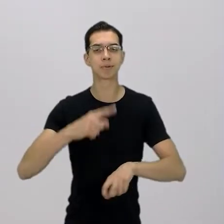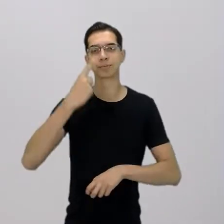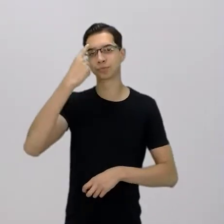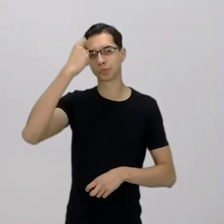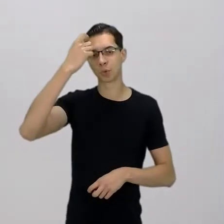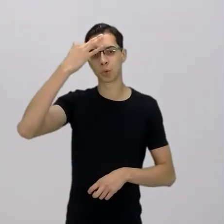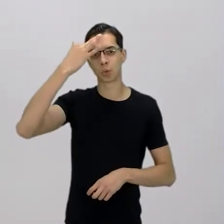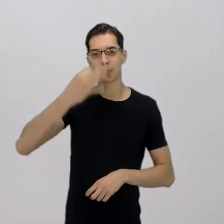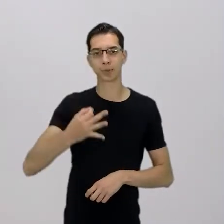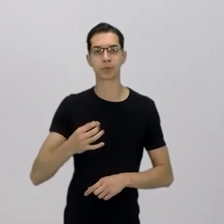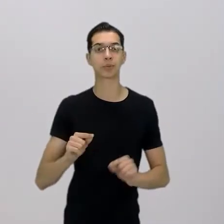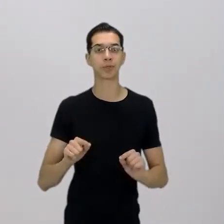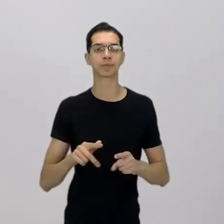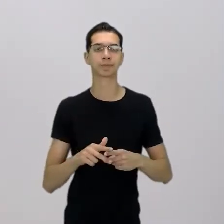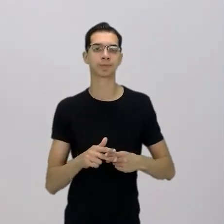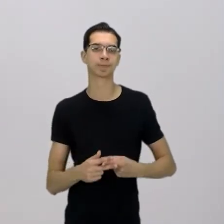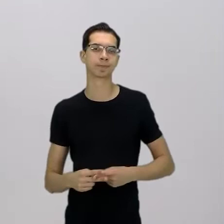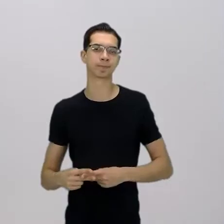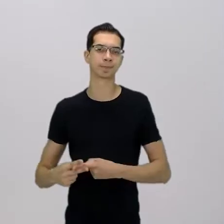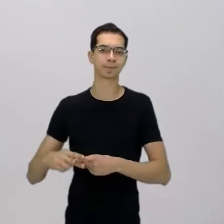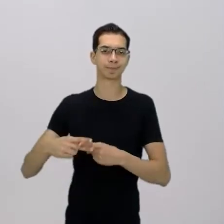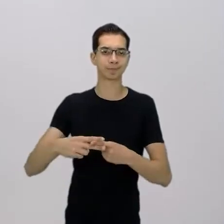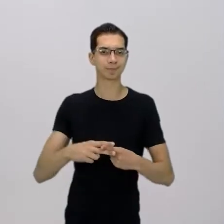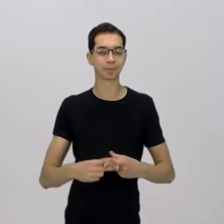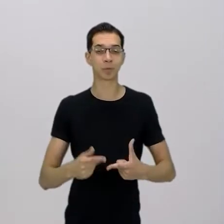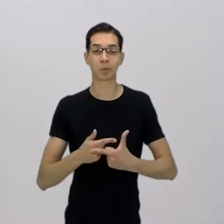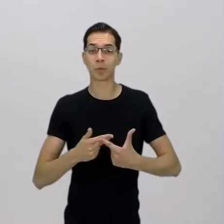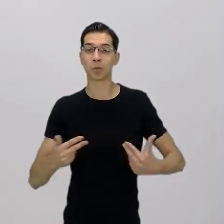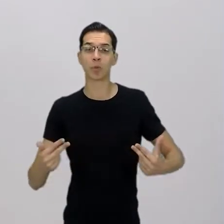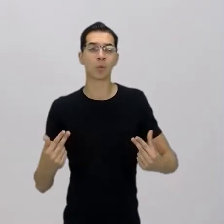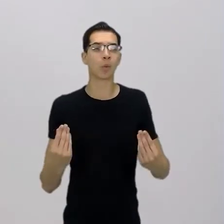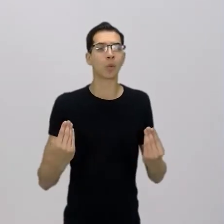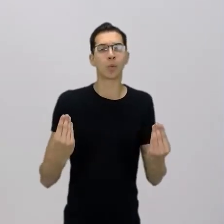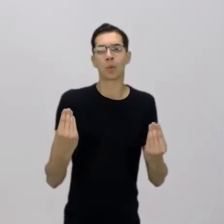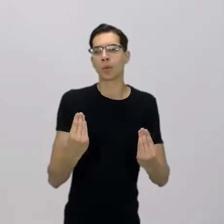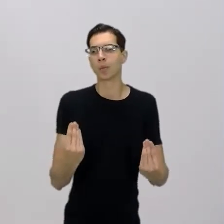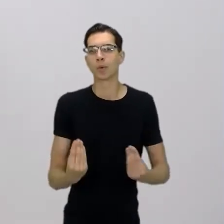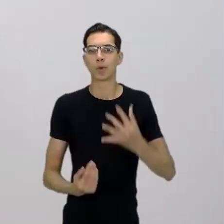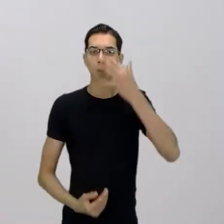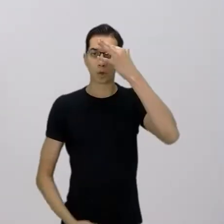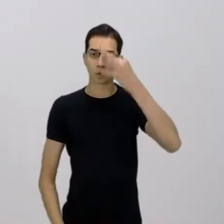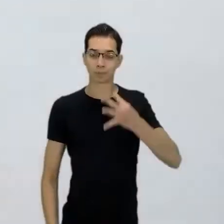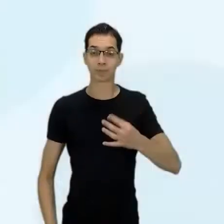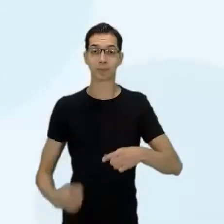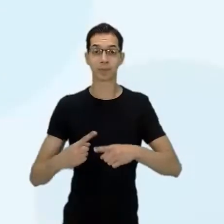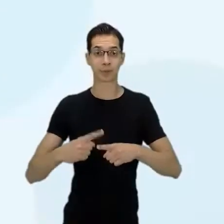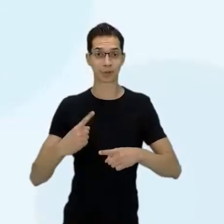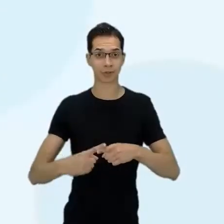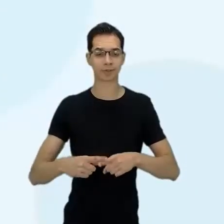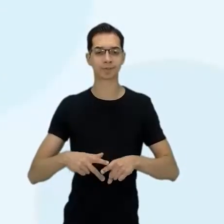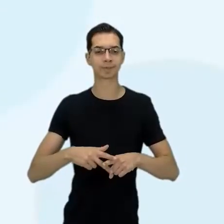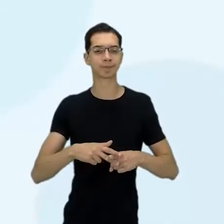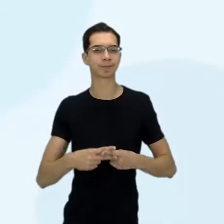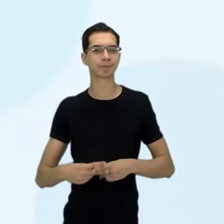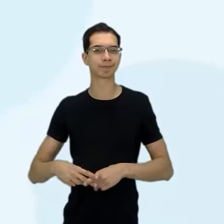uma mecânica, de como as coisas funcionam. Tanto que a definição de mecânica, volta na tela, por